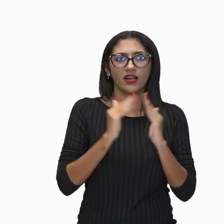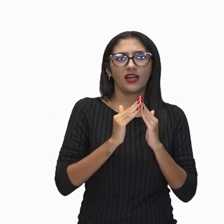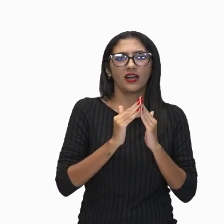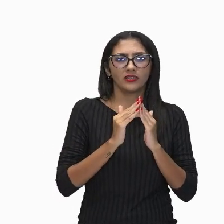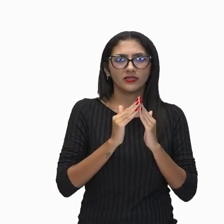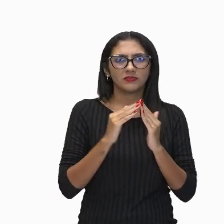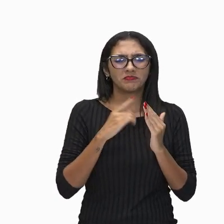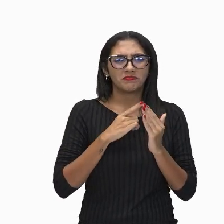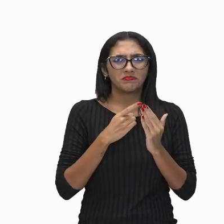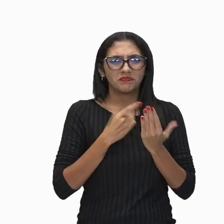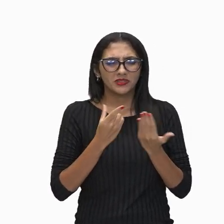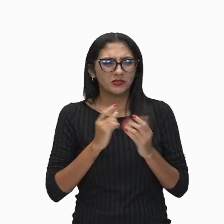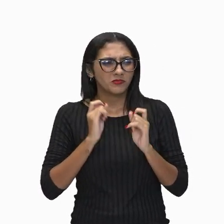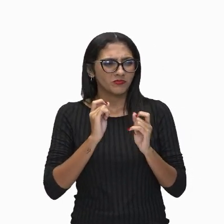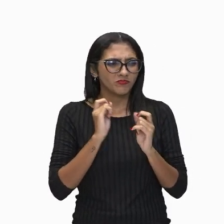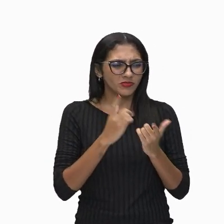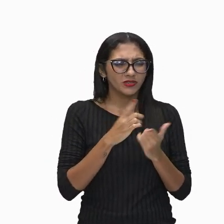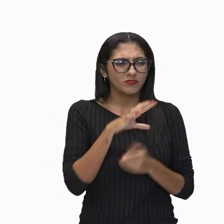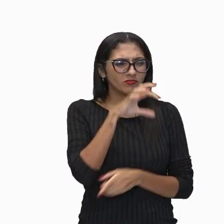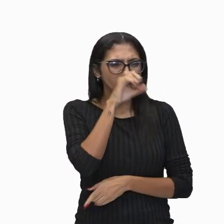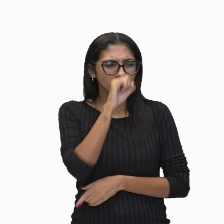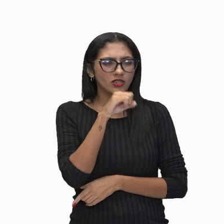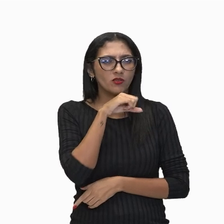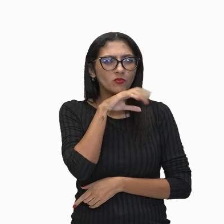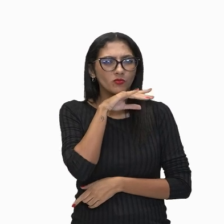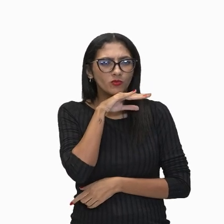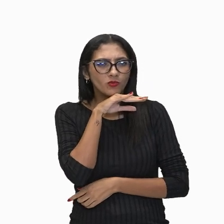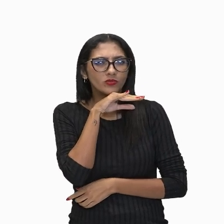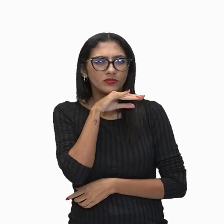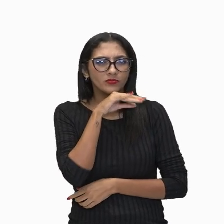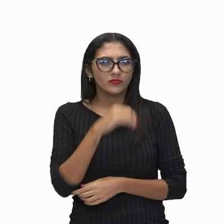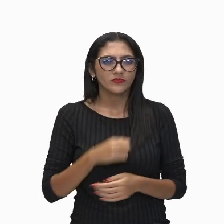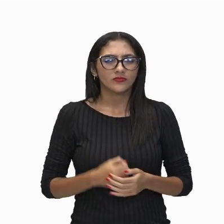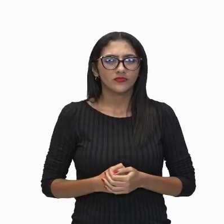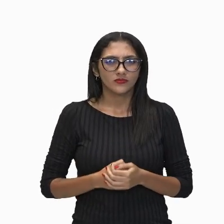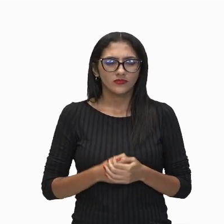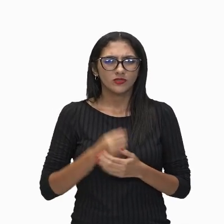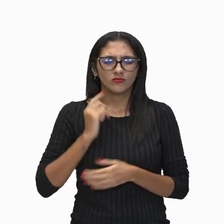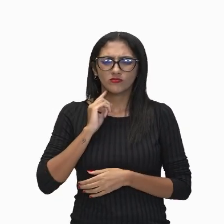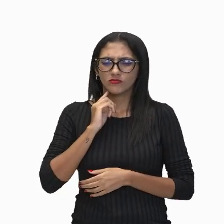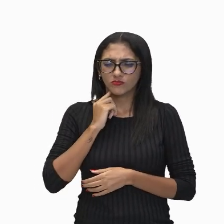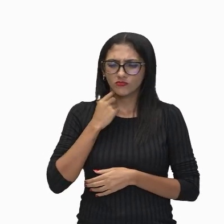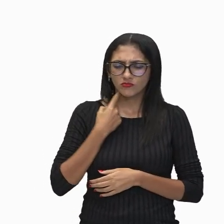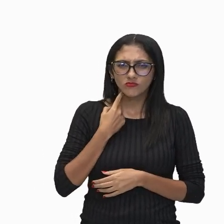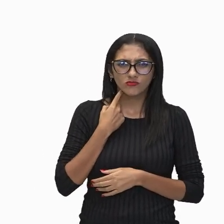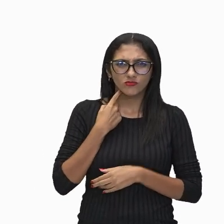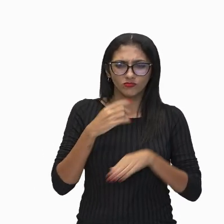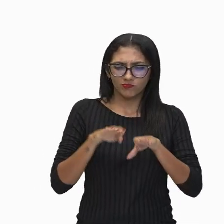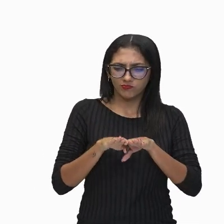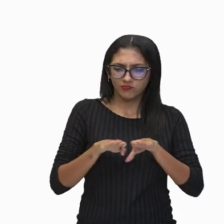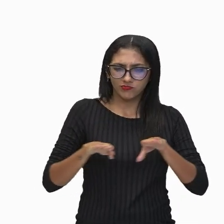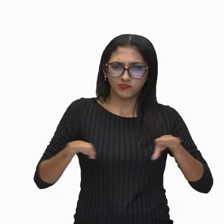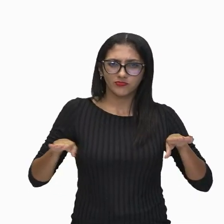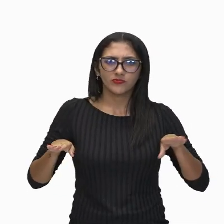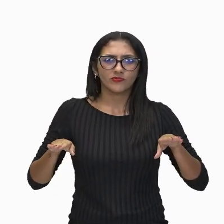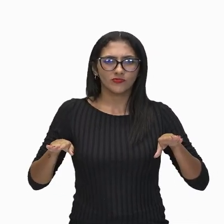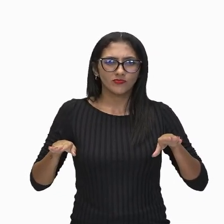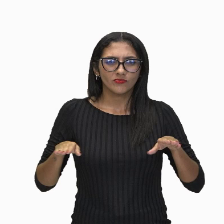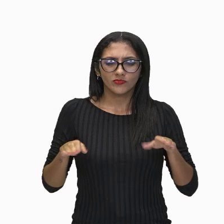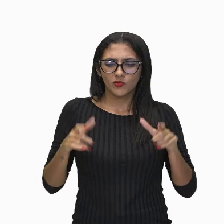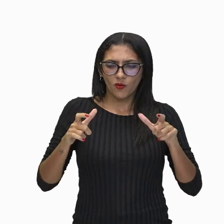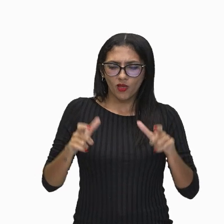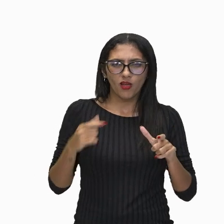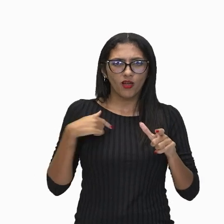da carne que assava na panela e ficou brilhando nos talheres dispostos sobre a toalha na mesa